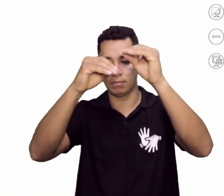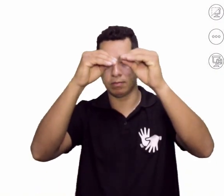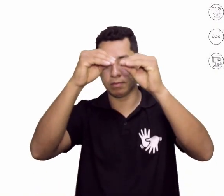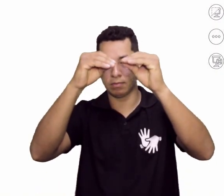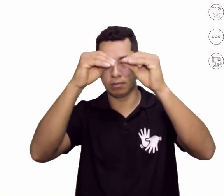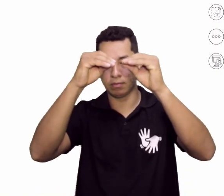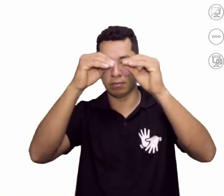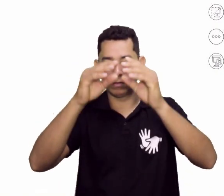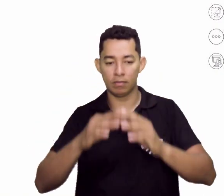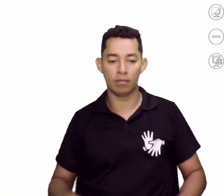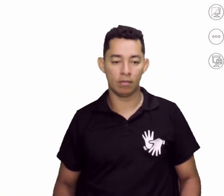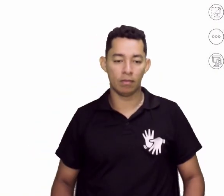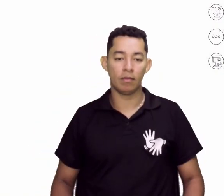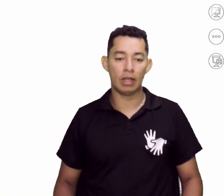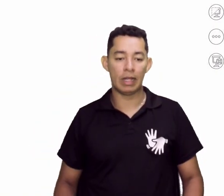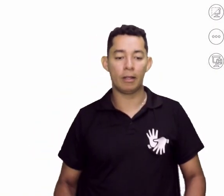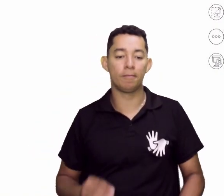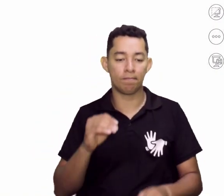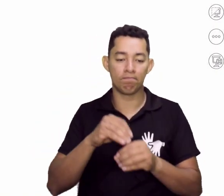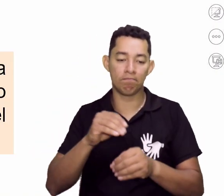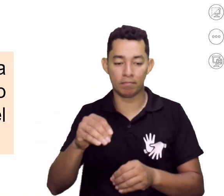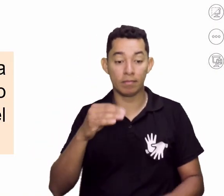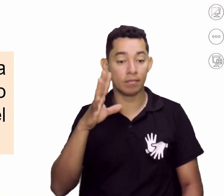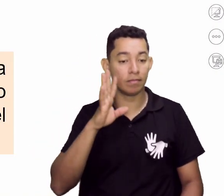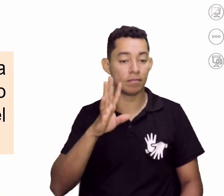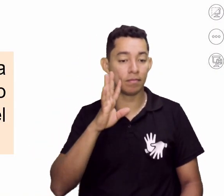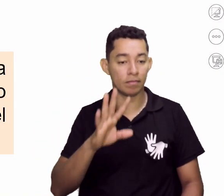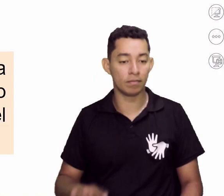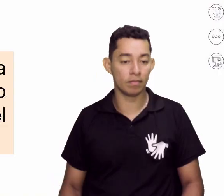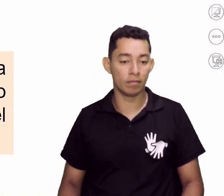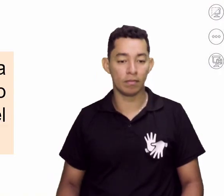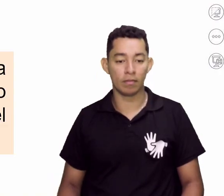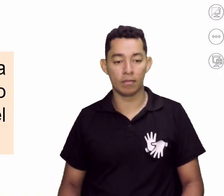colocar num certo ambiente, fica interessante, sim.